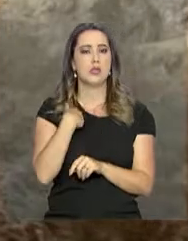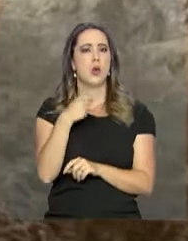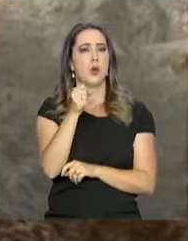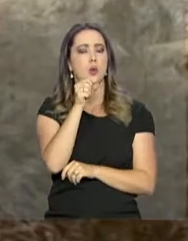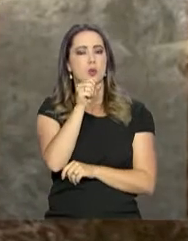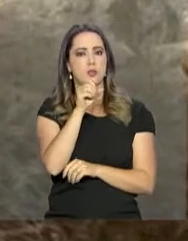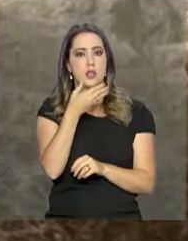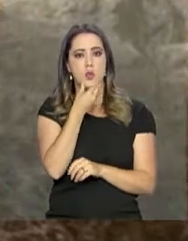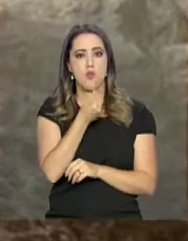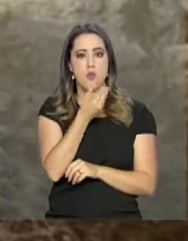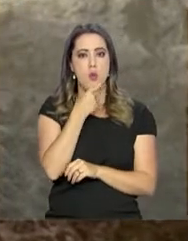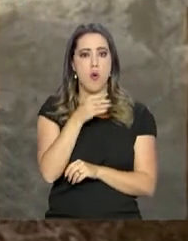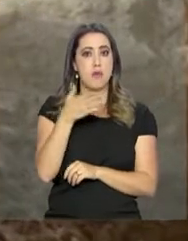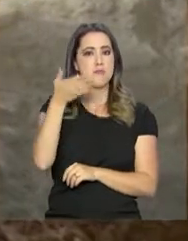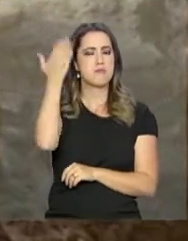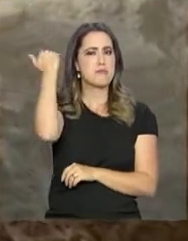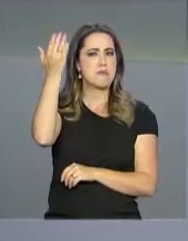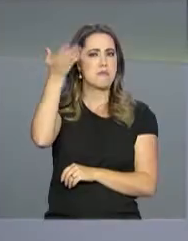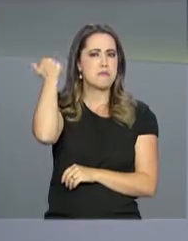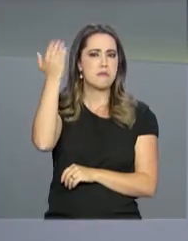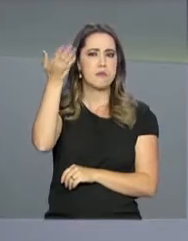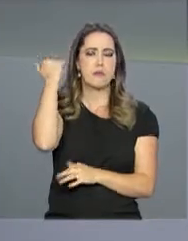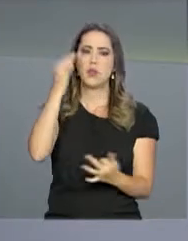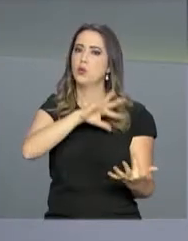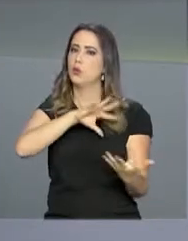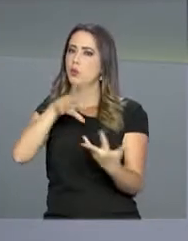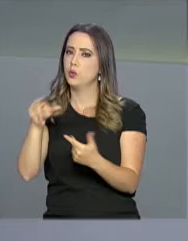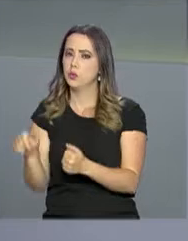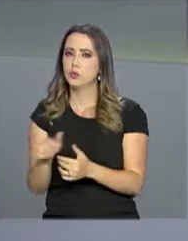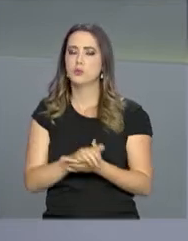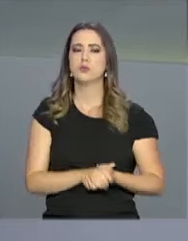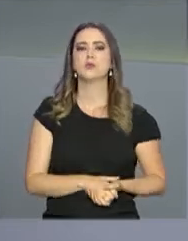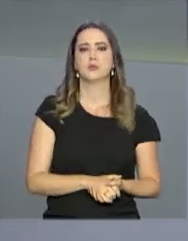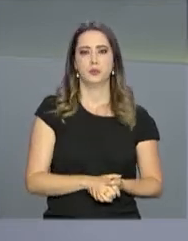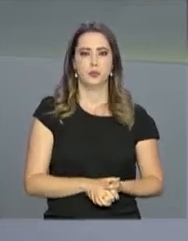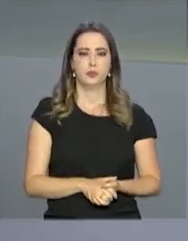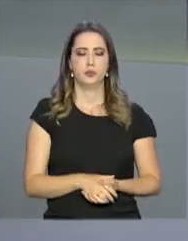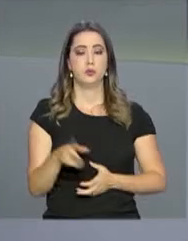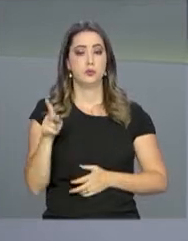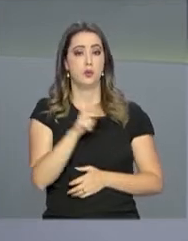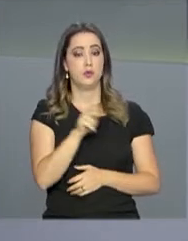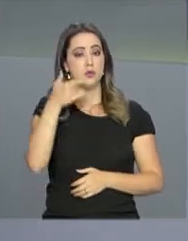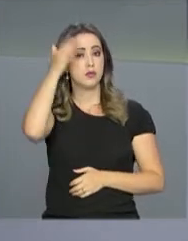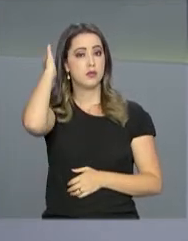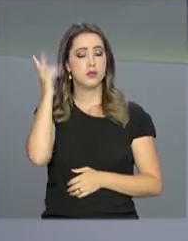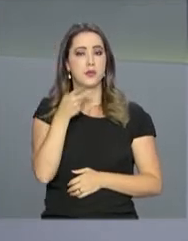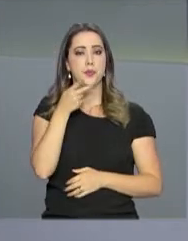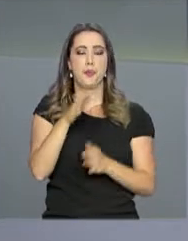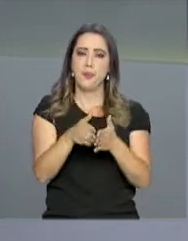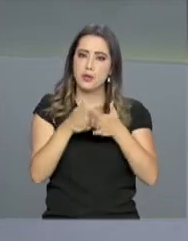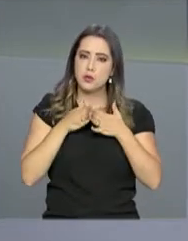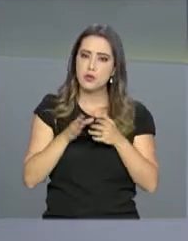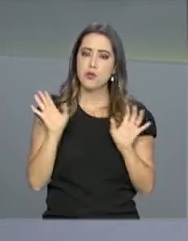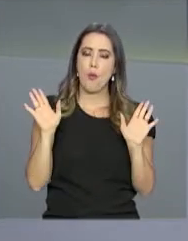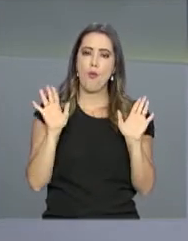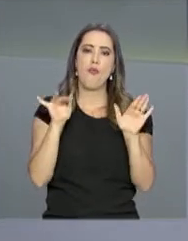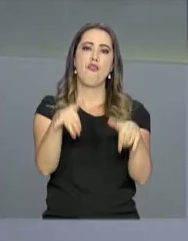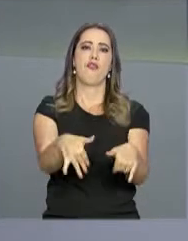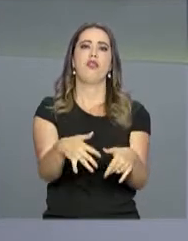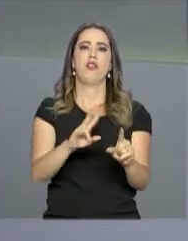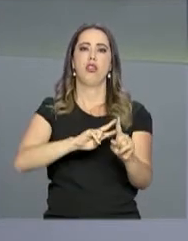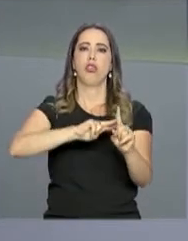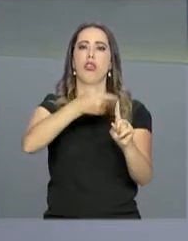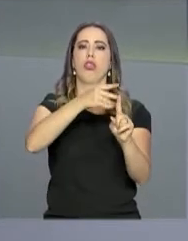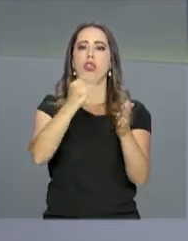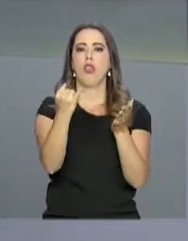mais antigos do planeta. O presidente Michel Temer pediu o fim de sobretaxas ao frango e ao